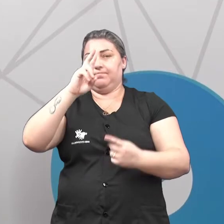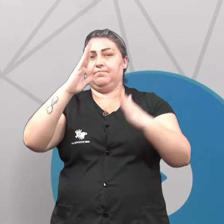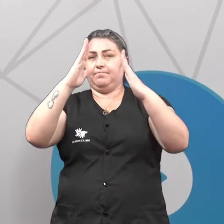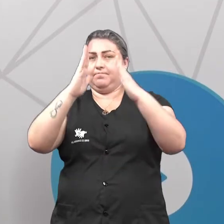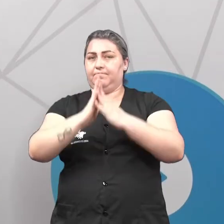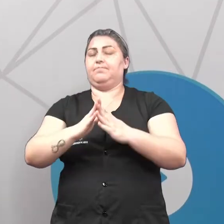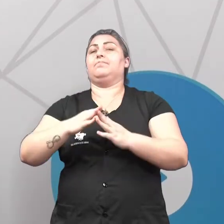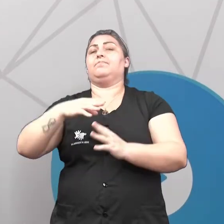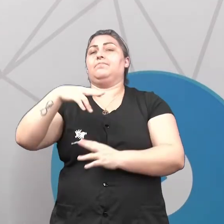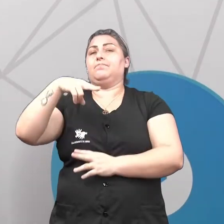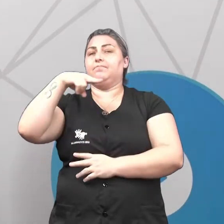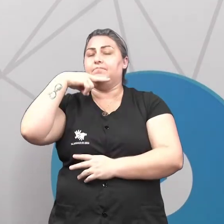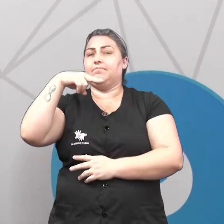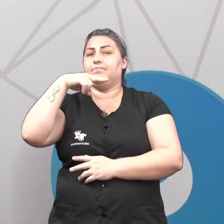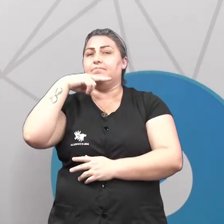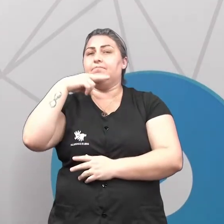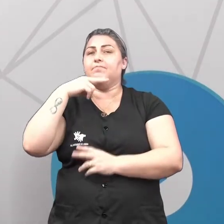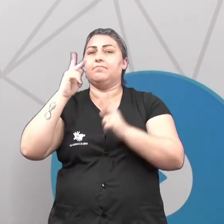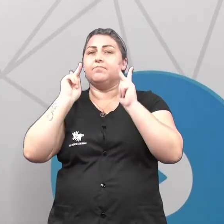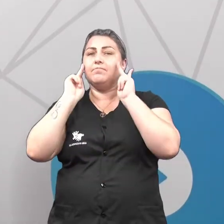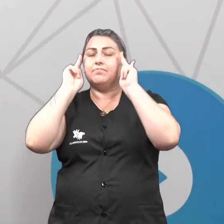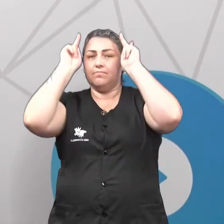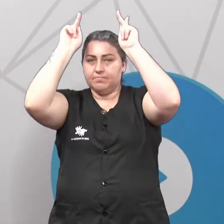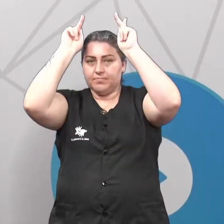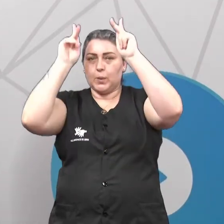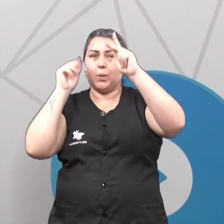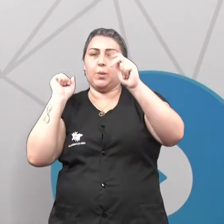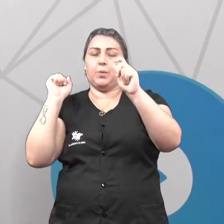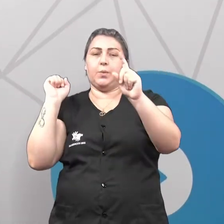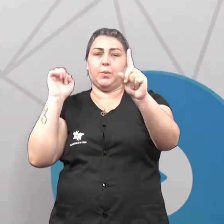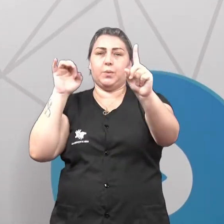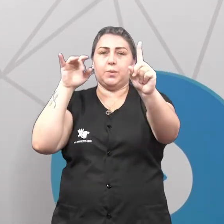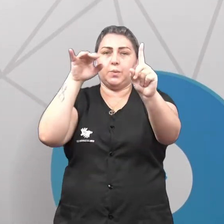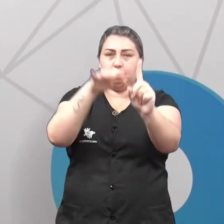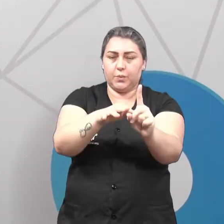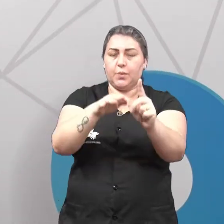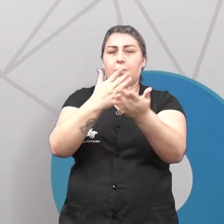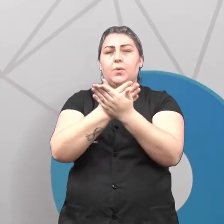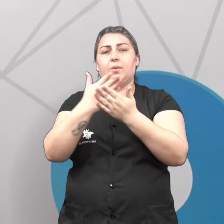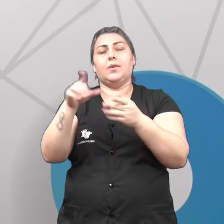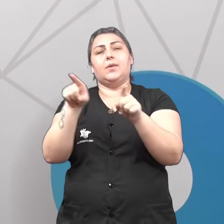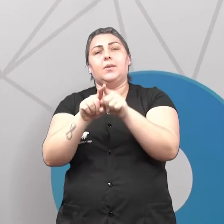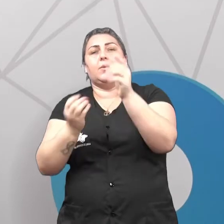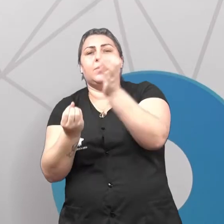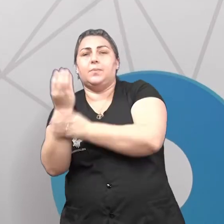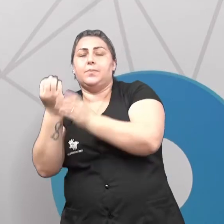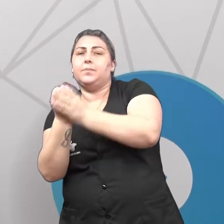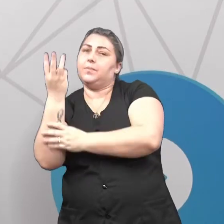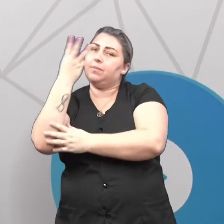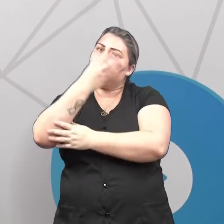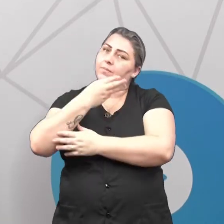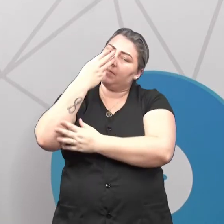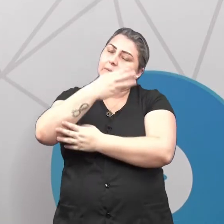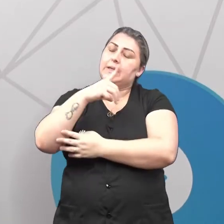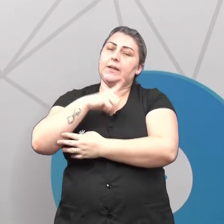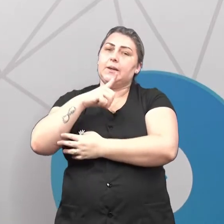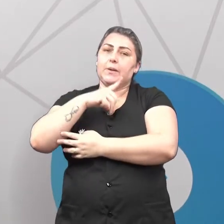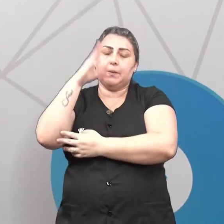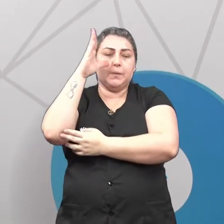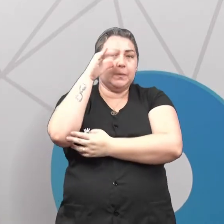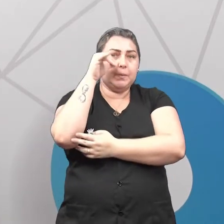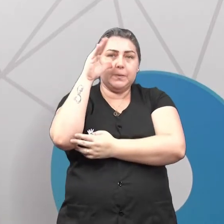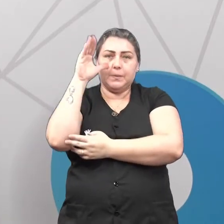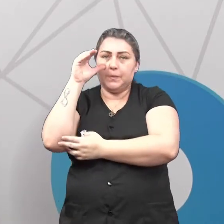aos holandeses terem invadido a região nordeste do Brasil, começam também com a produção do açúcar e eles tinham interesse